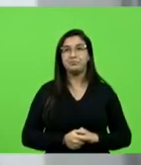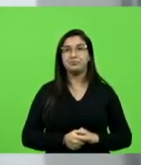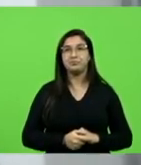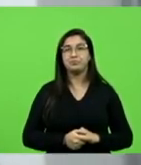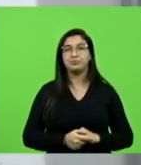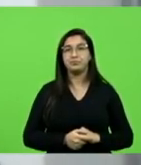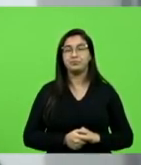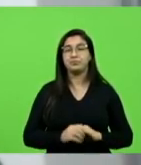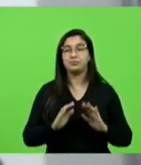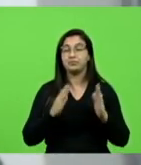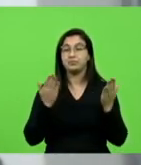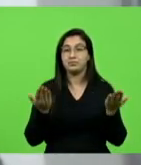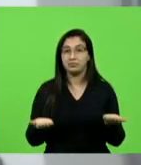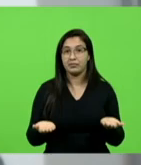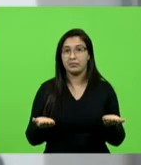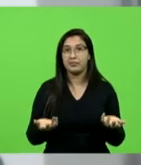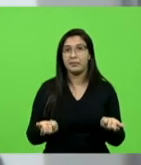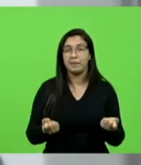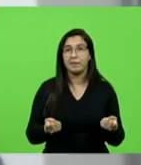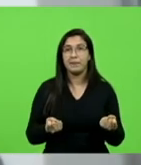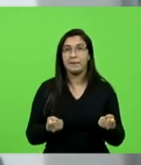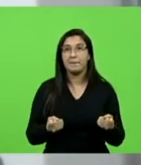Então, assim,